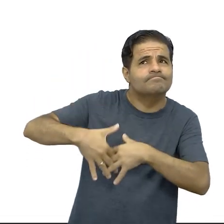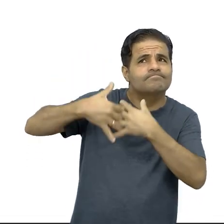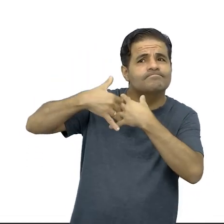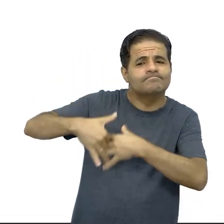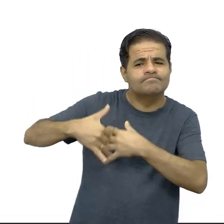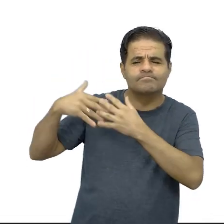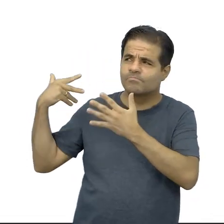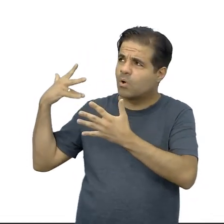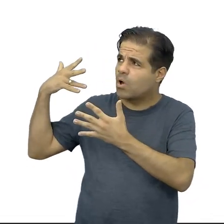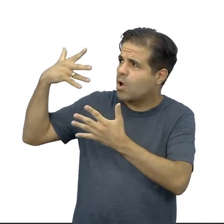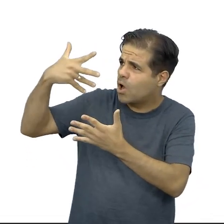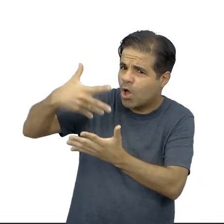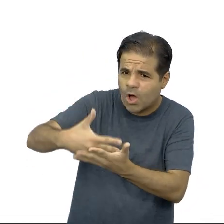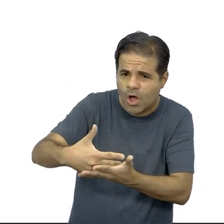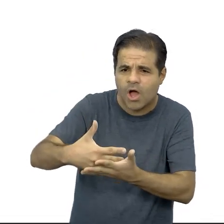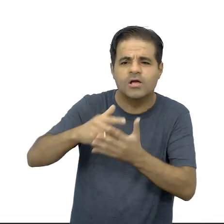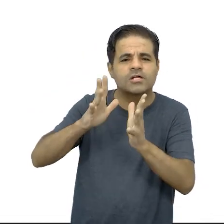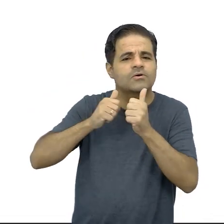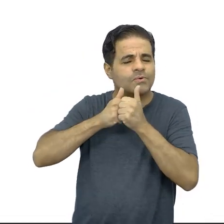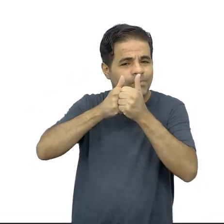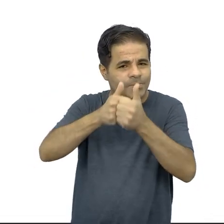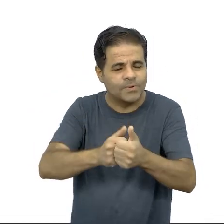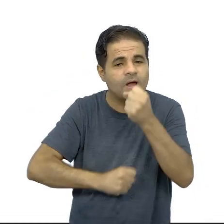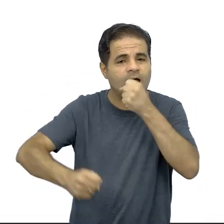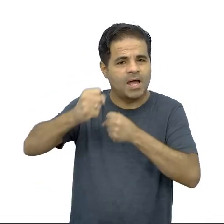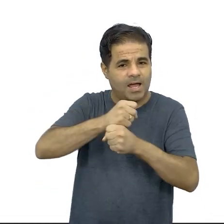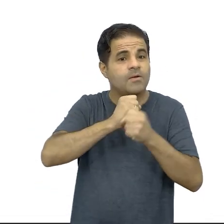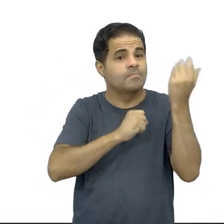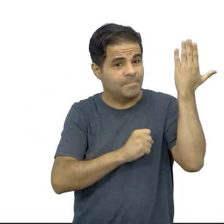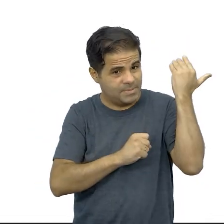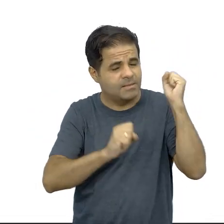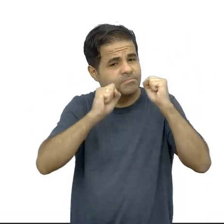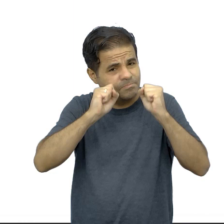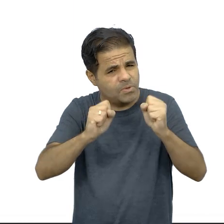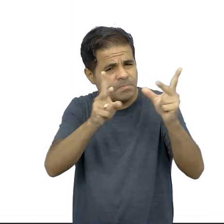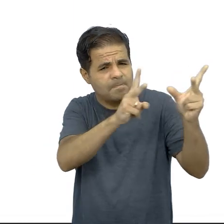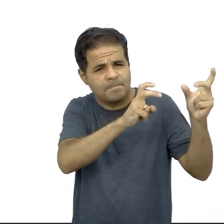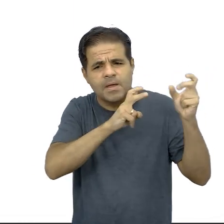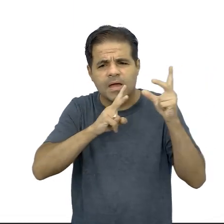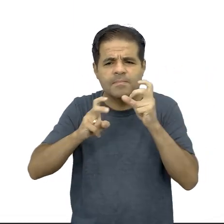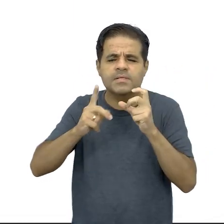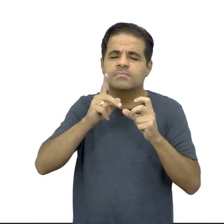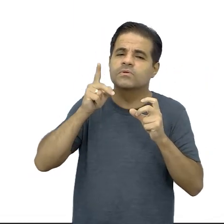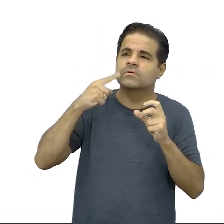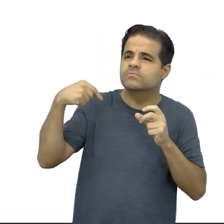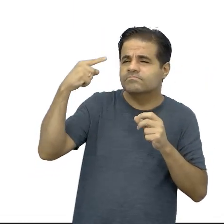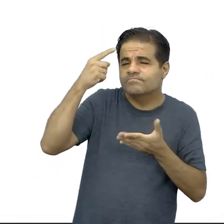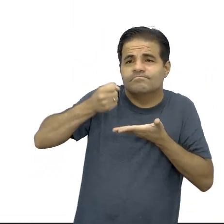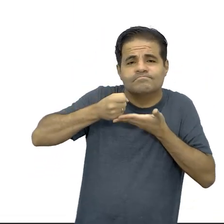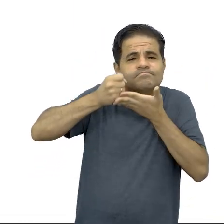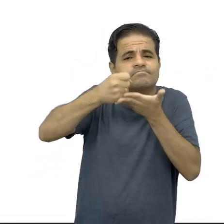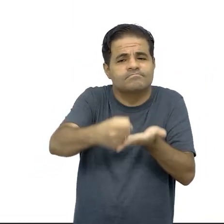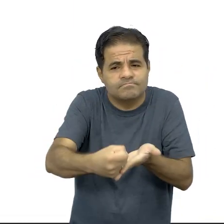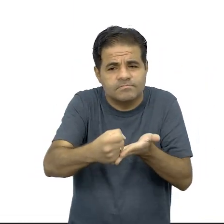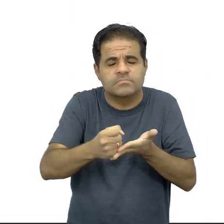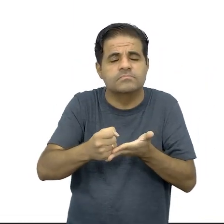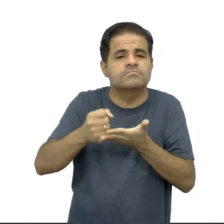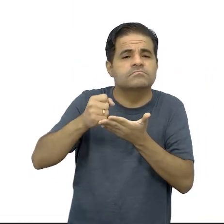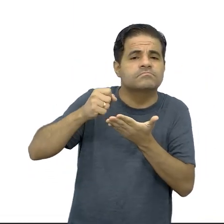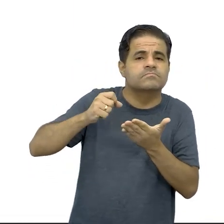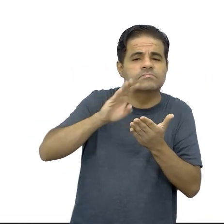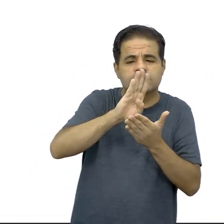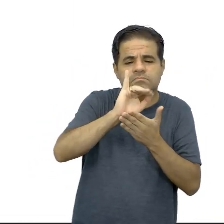nas formações. Então, quem já nos acompanhou no ano passado pode perceber que a gente leva um eixo formativo ao longo